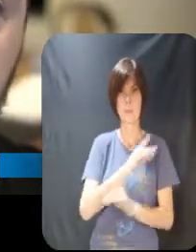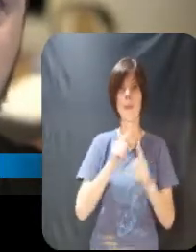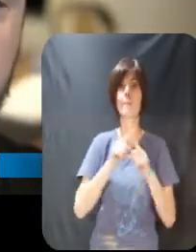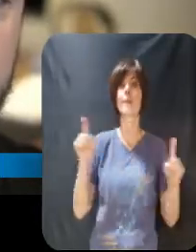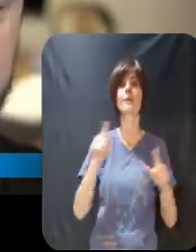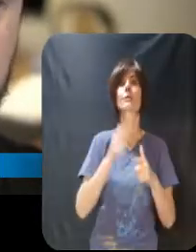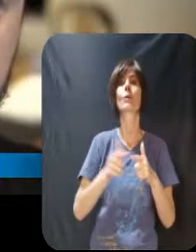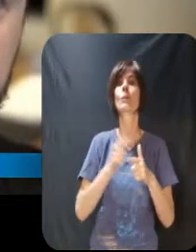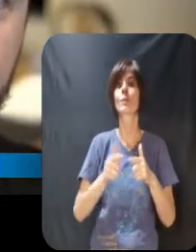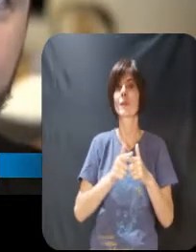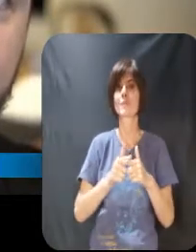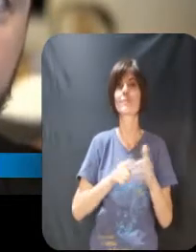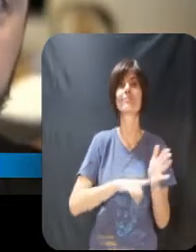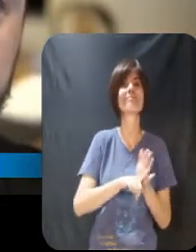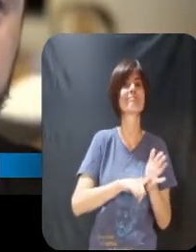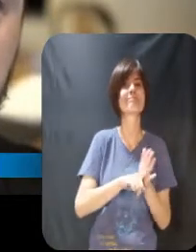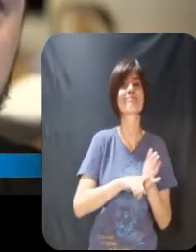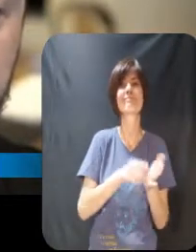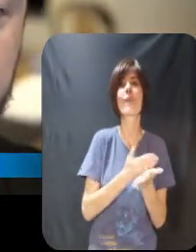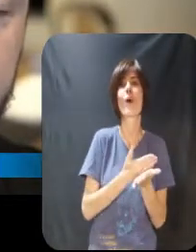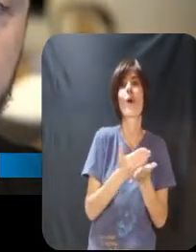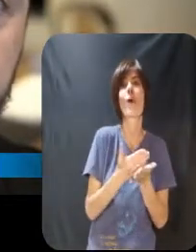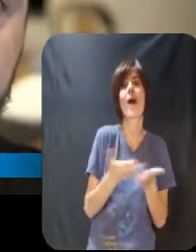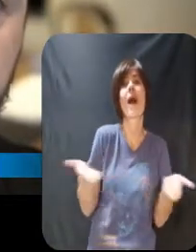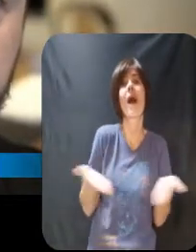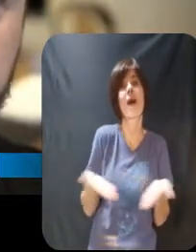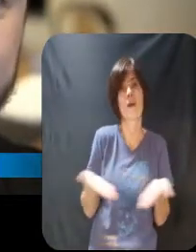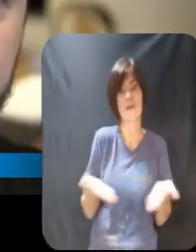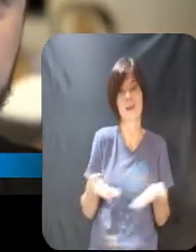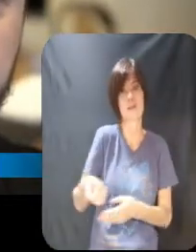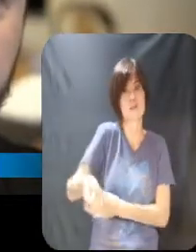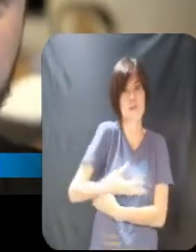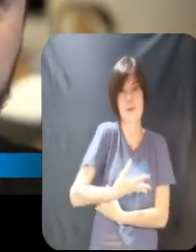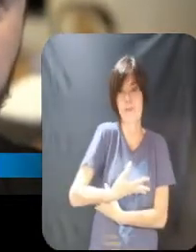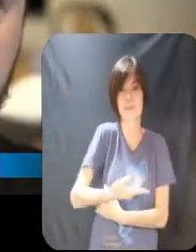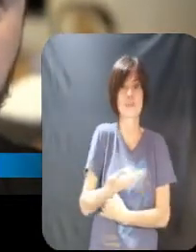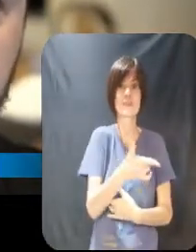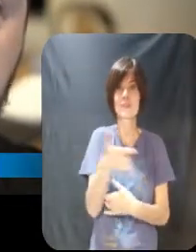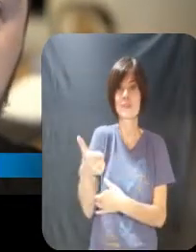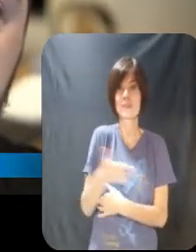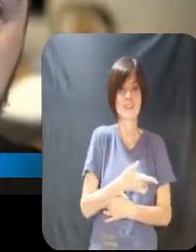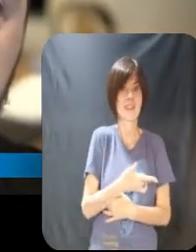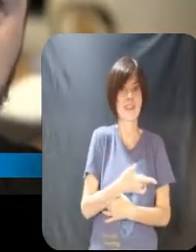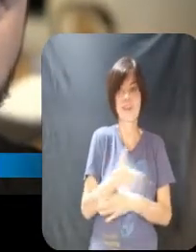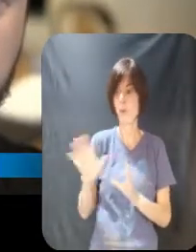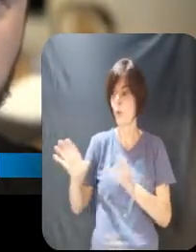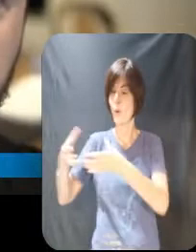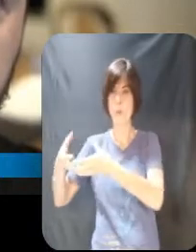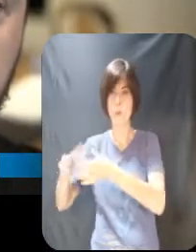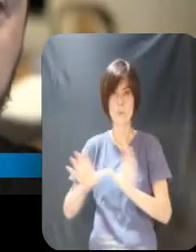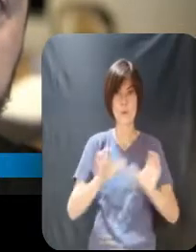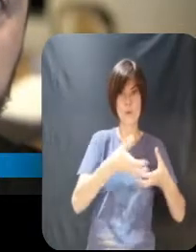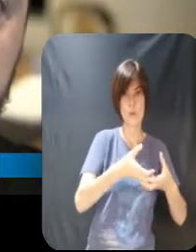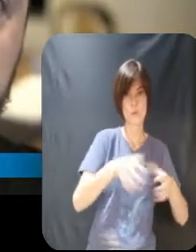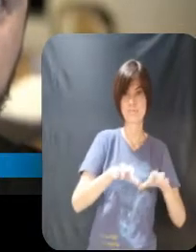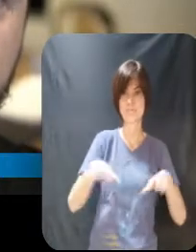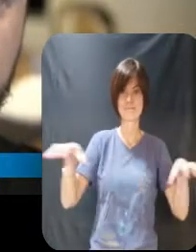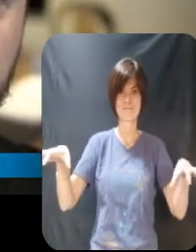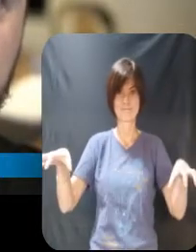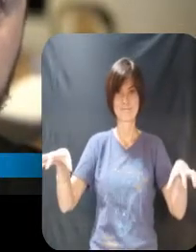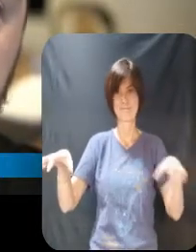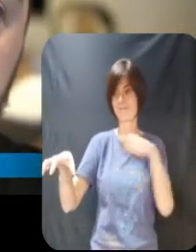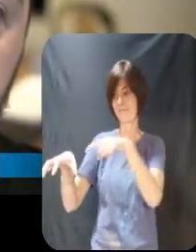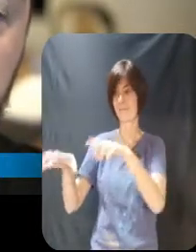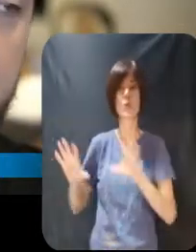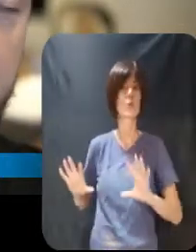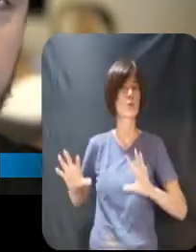novo, eles não separaram os pacientes e os médicos sabiam quem estava tomando o remédio, então tem um fator humano aí das pessoas esperarem